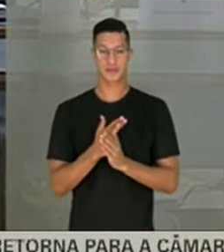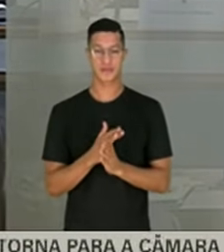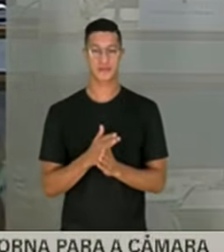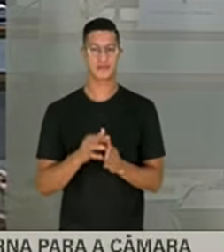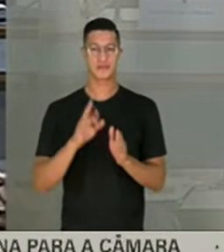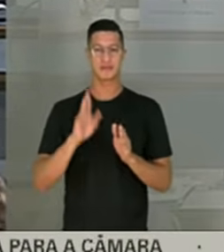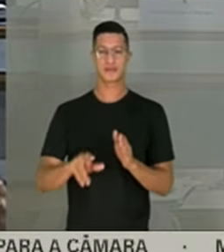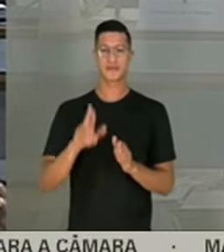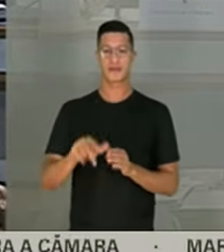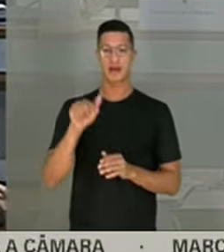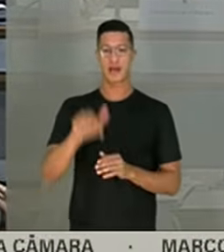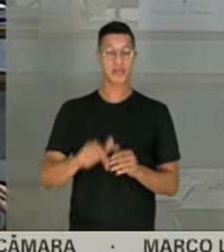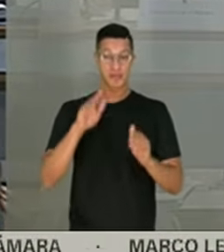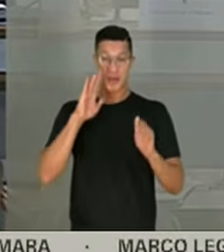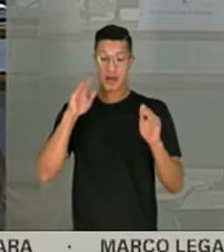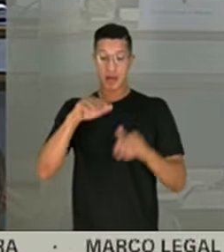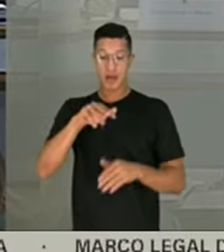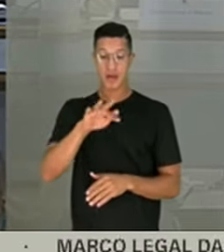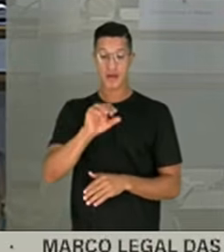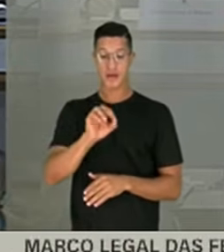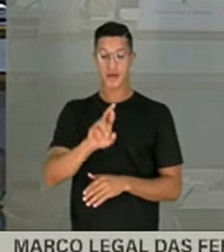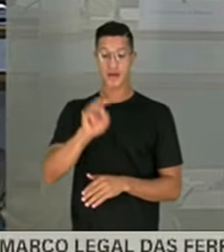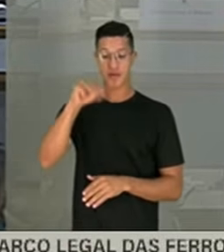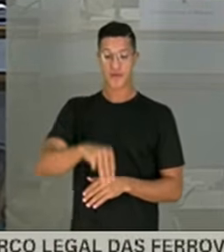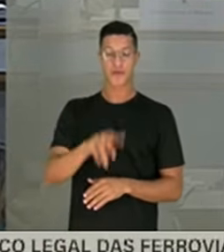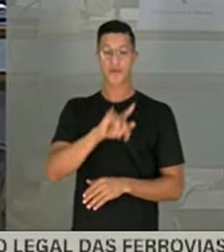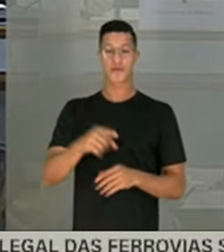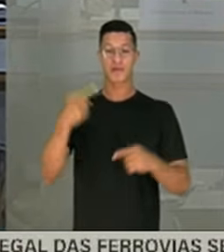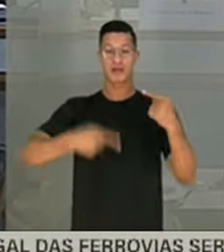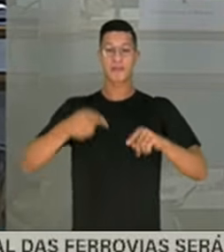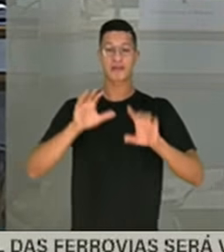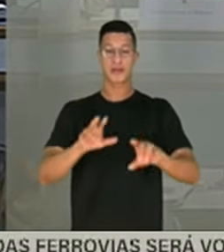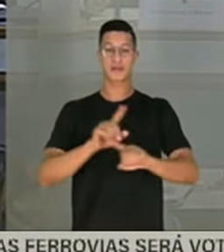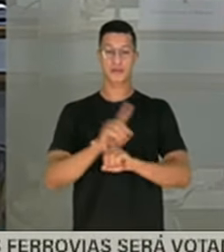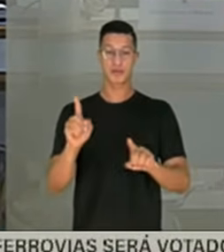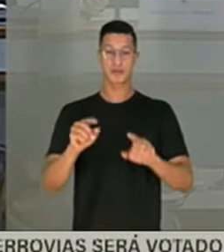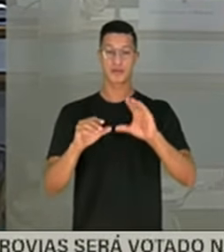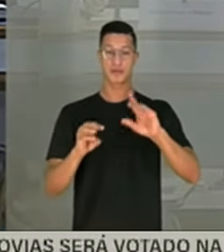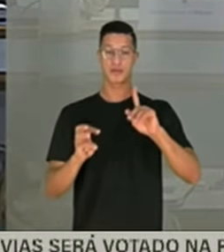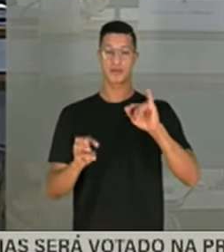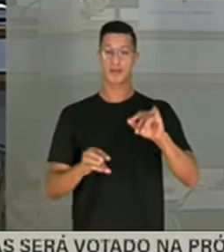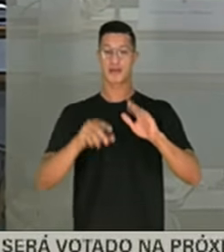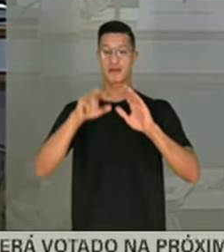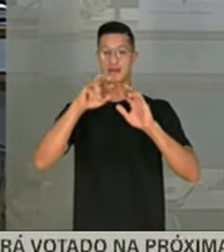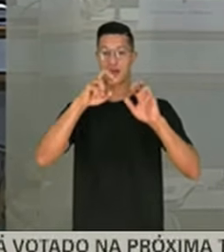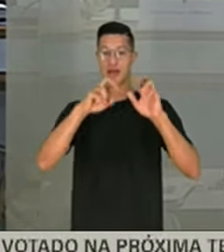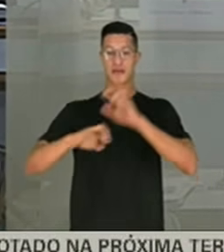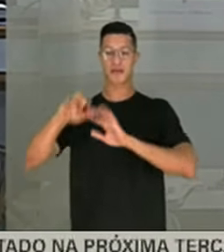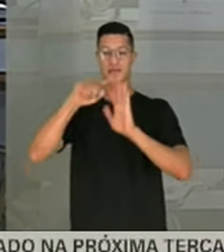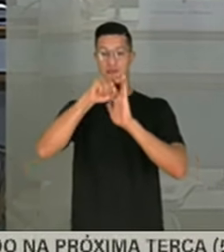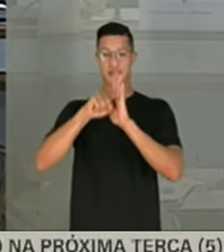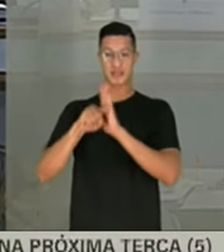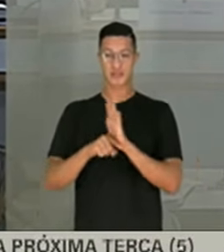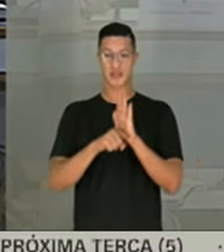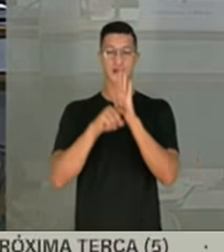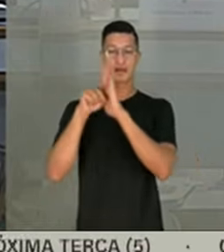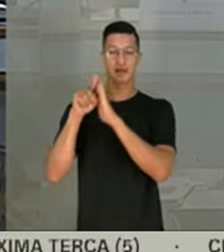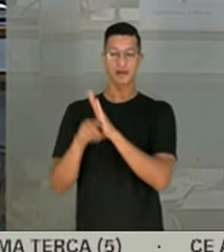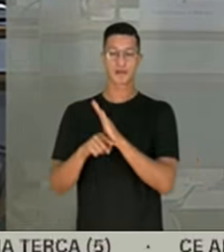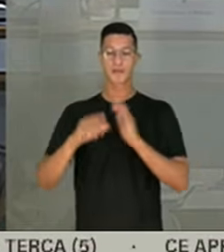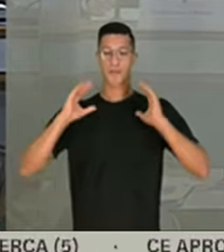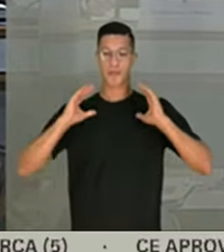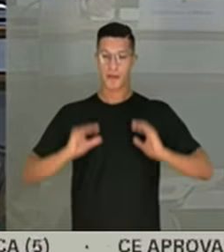Então não é aqui, não é o fórum, não. O CPI não vai debater isso, não. A CPI está investigando.